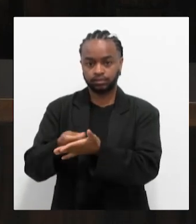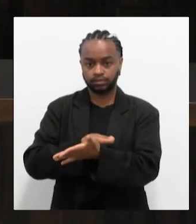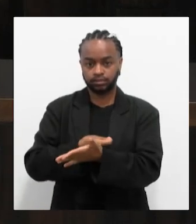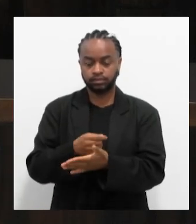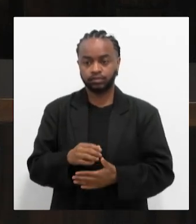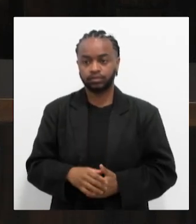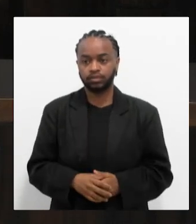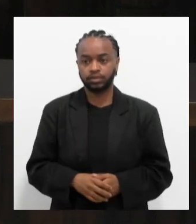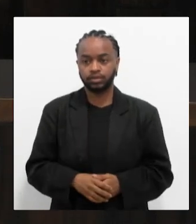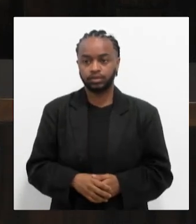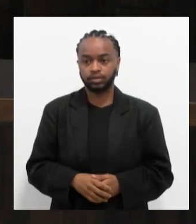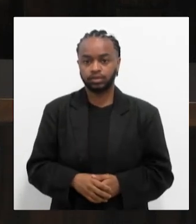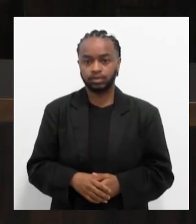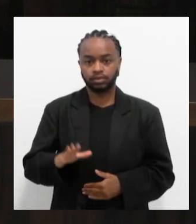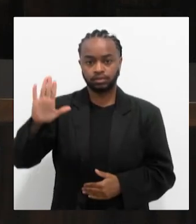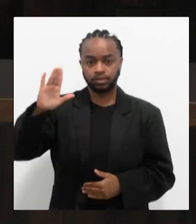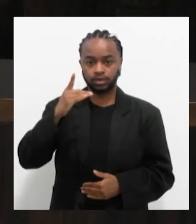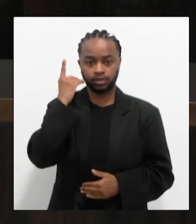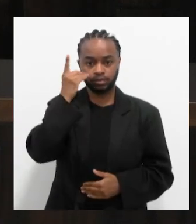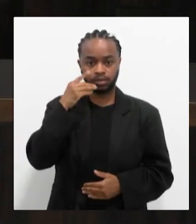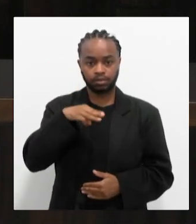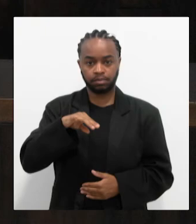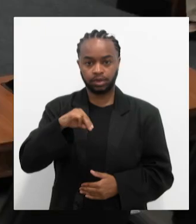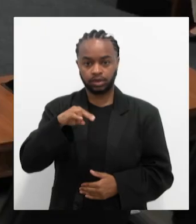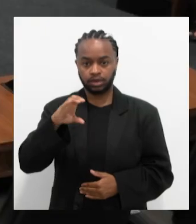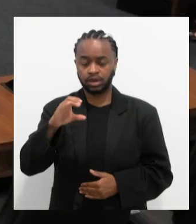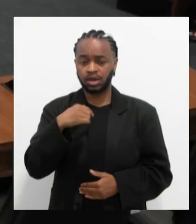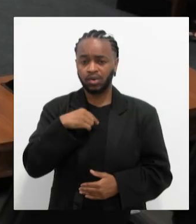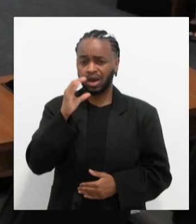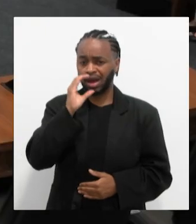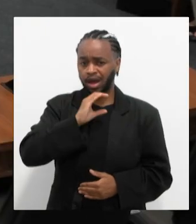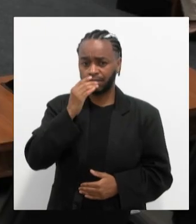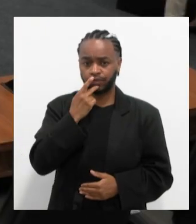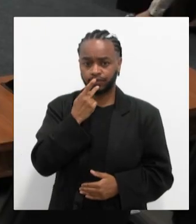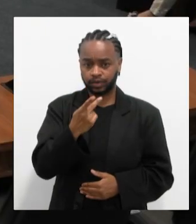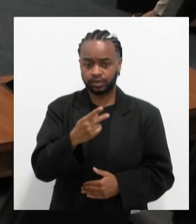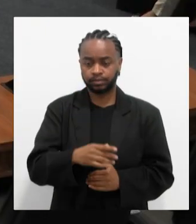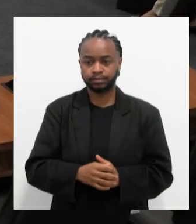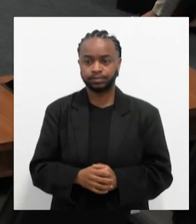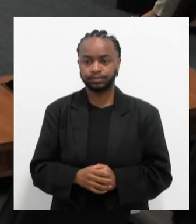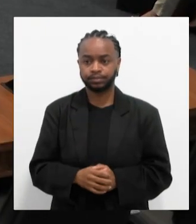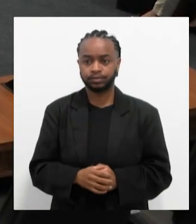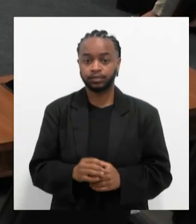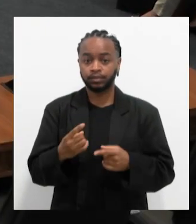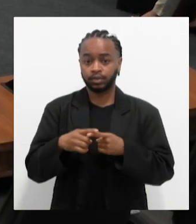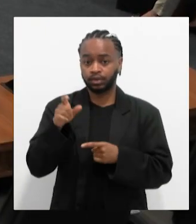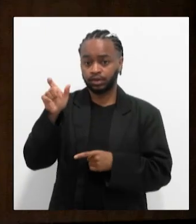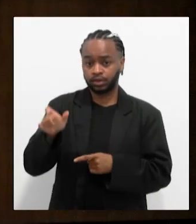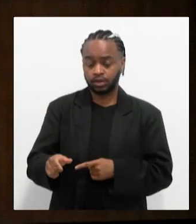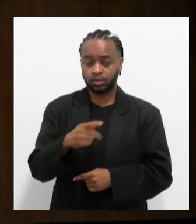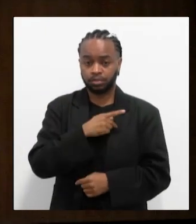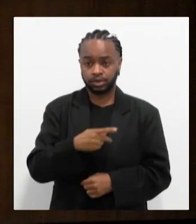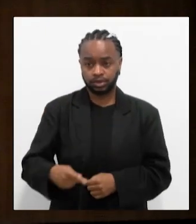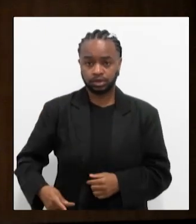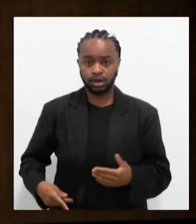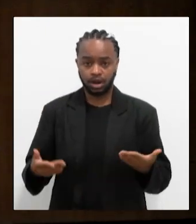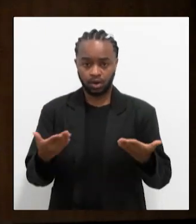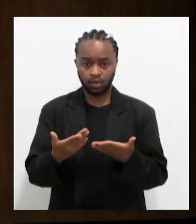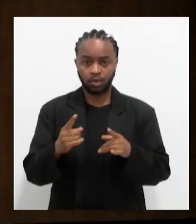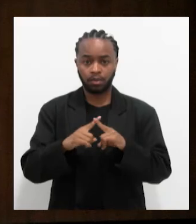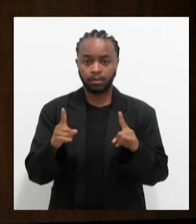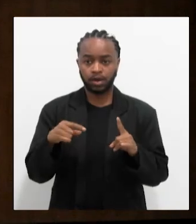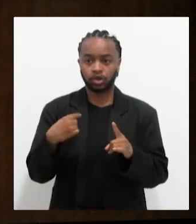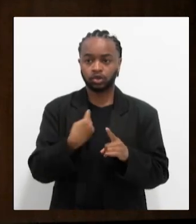Pela ordem, presidente. Deputado Carlos Mink. É muito rápido. Vossa Excelência é o presidente em exercício, mas conta com a